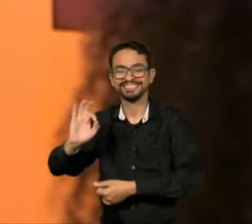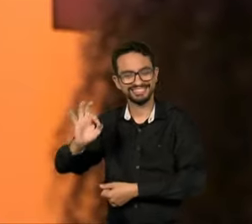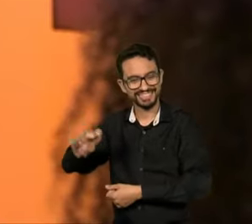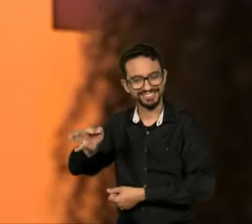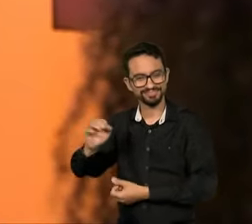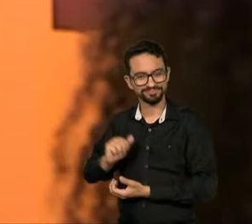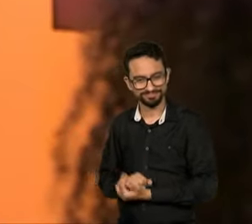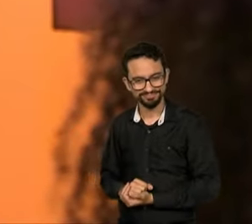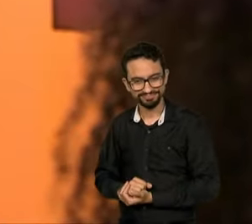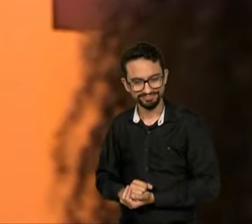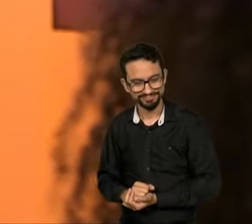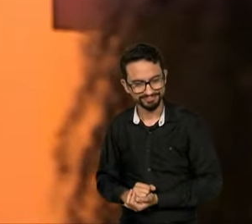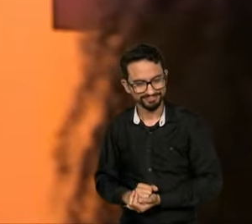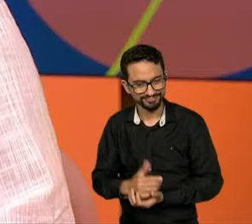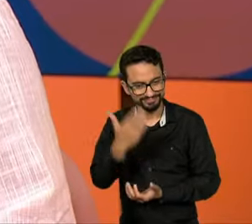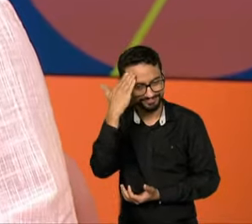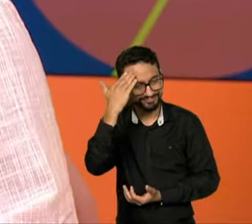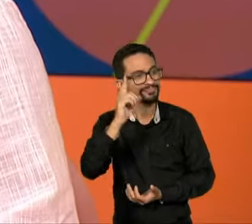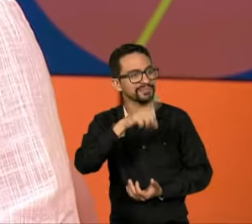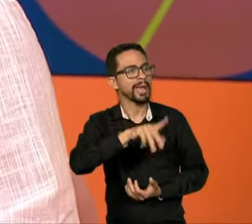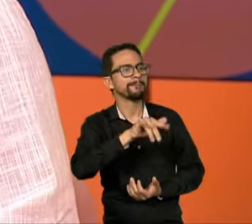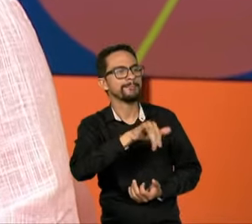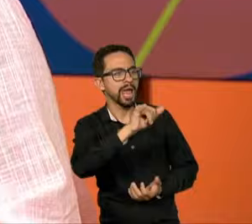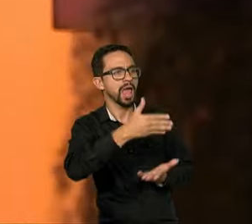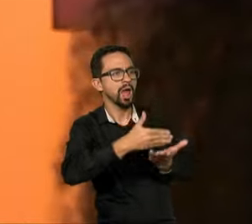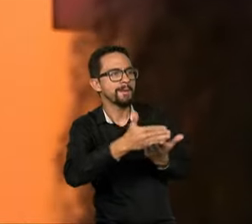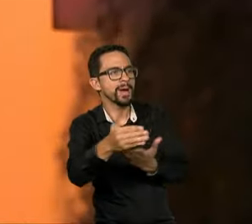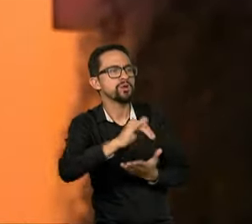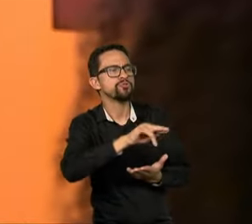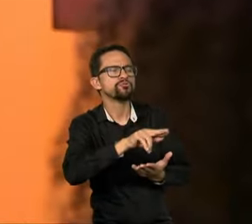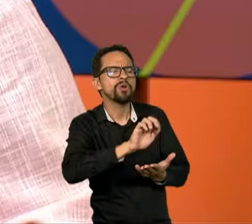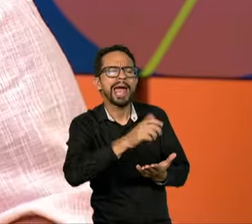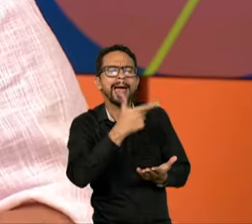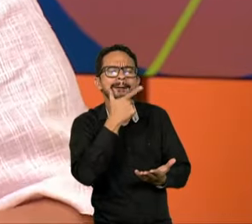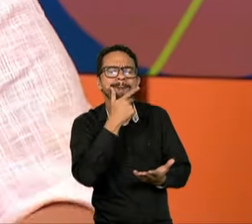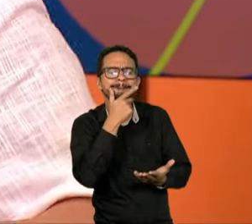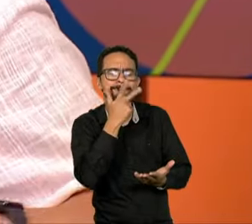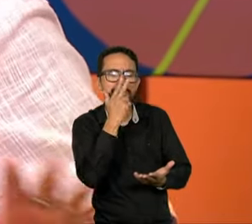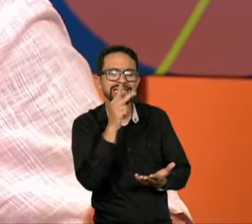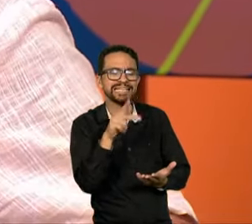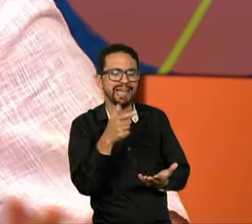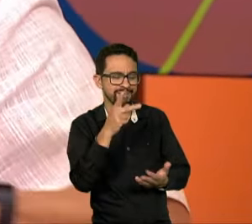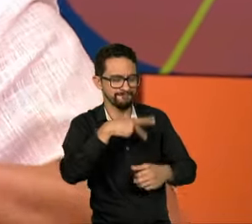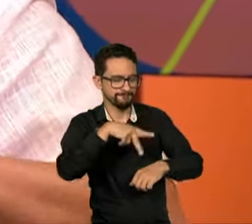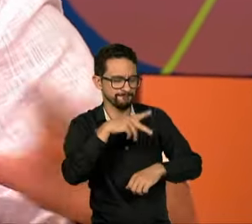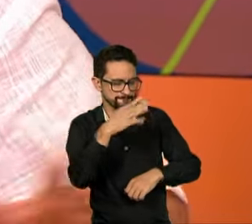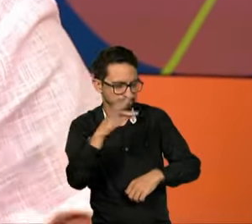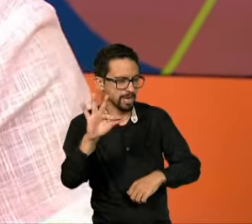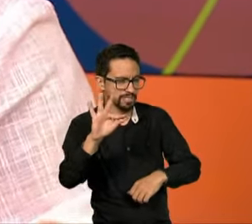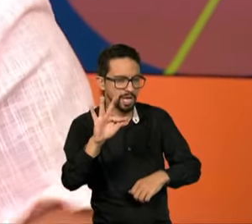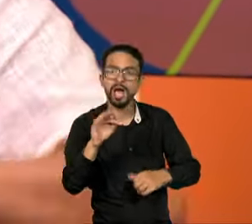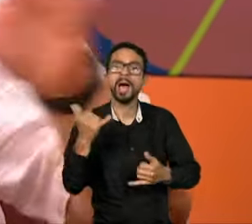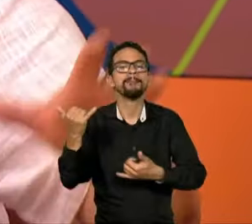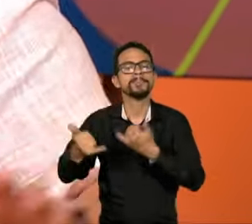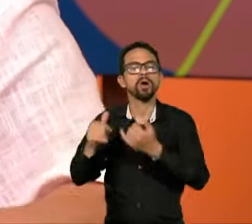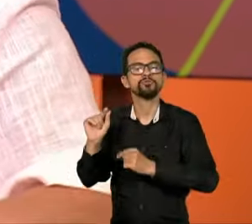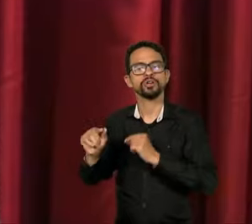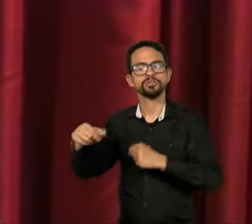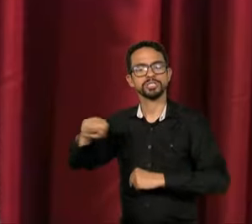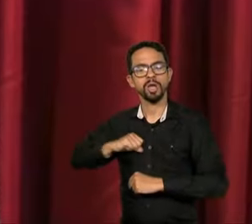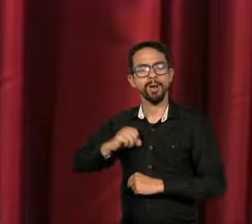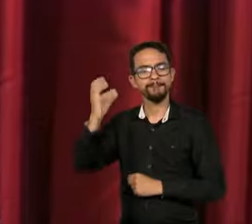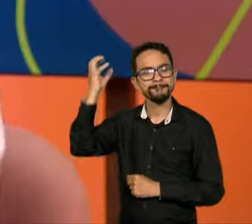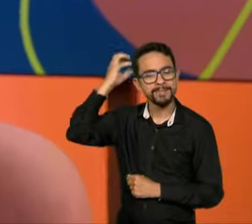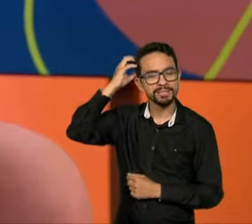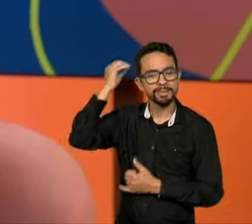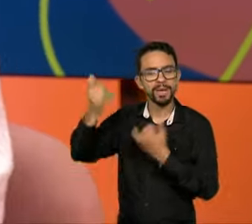play. É o play, é o jouer, né, em francês. Então, play. É um jogo, vamos jogar, vamos brincar de quê agora? Agora eu sou polícia, vou ser